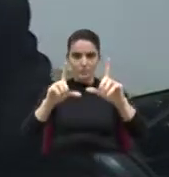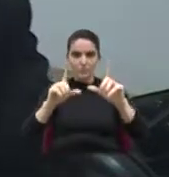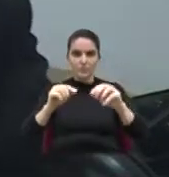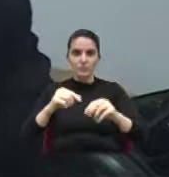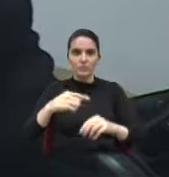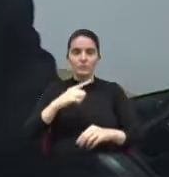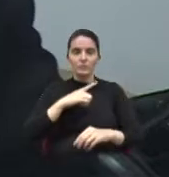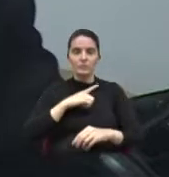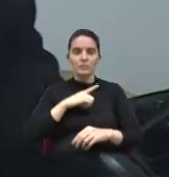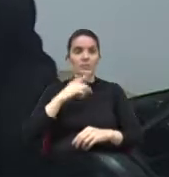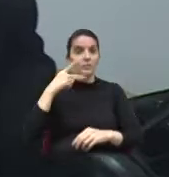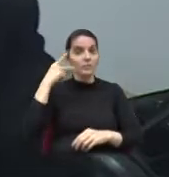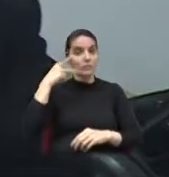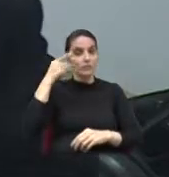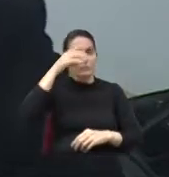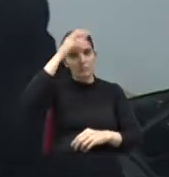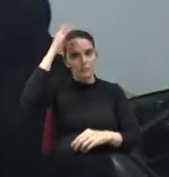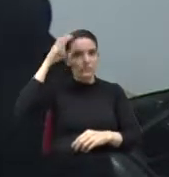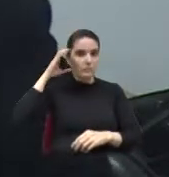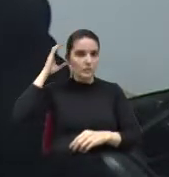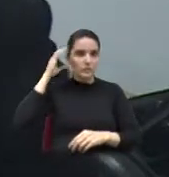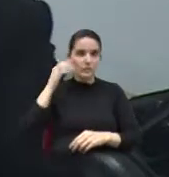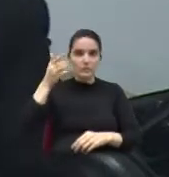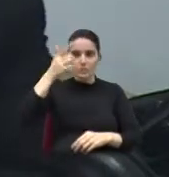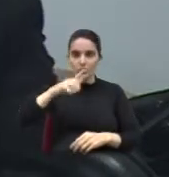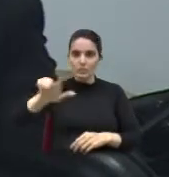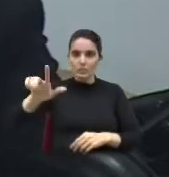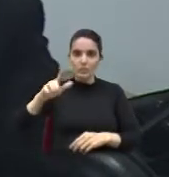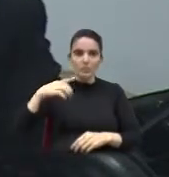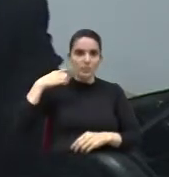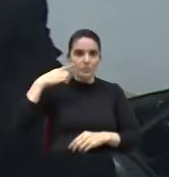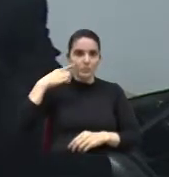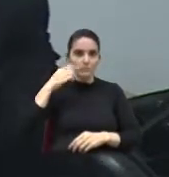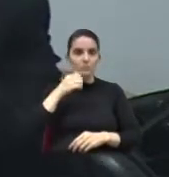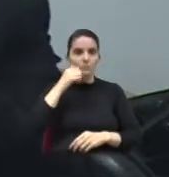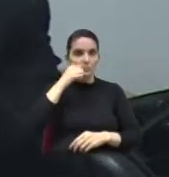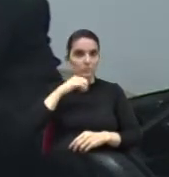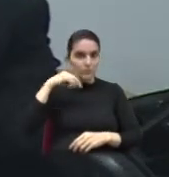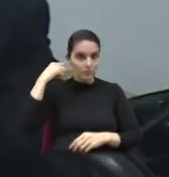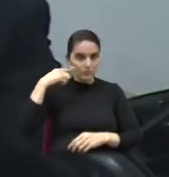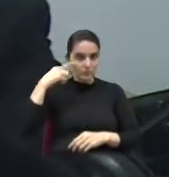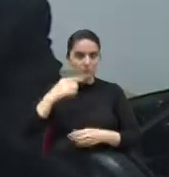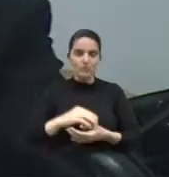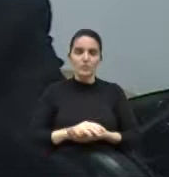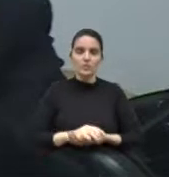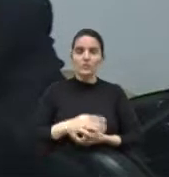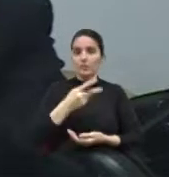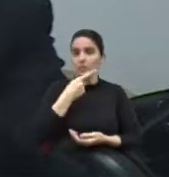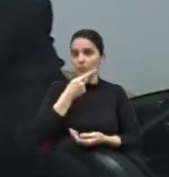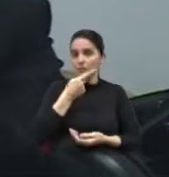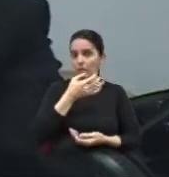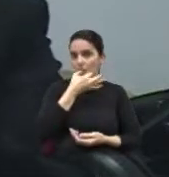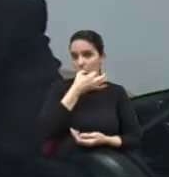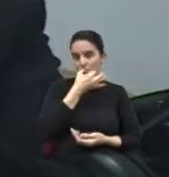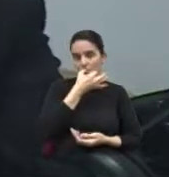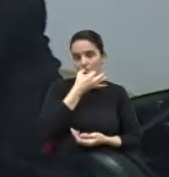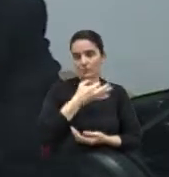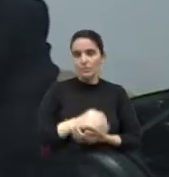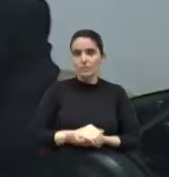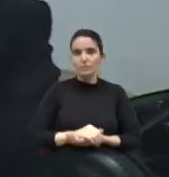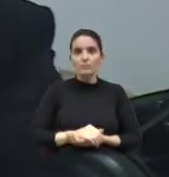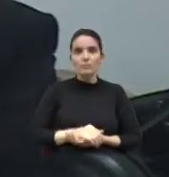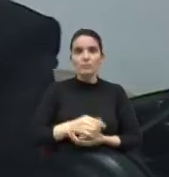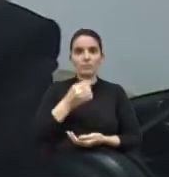vereadora Carolina Pontes e uma outra advogada, e que ela se posicionou e me abriu a mente com relação